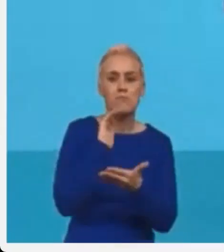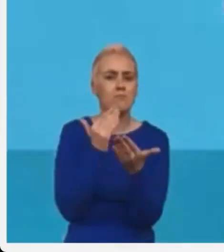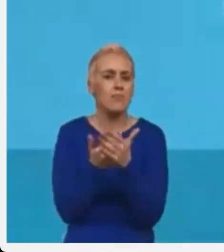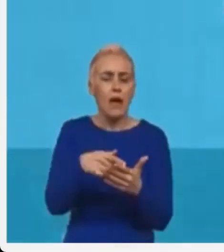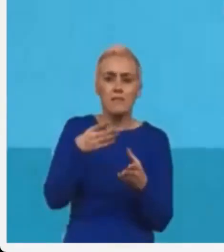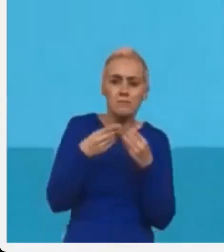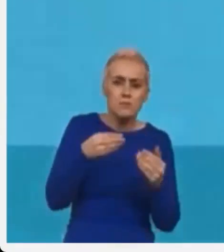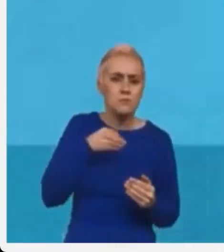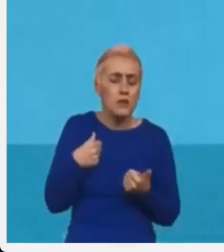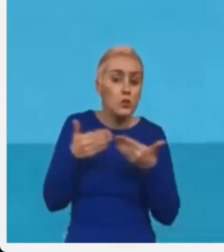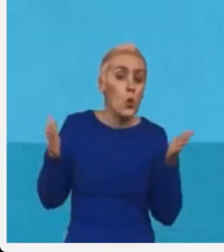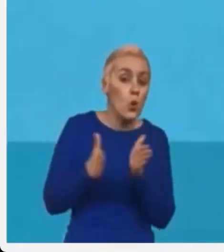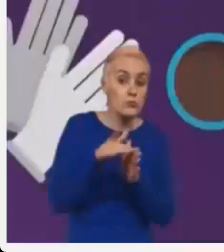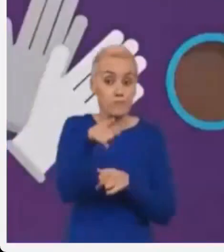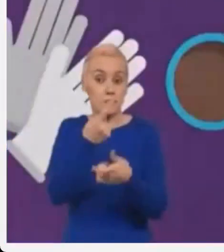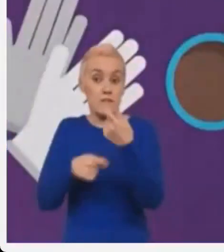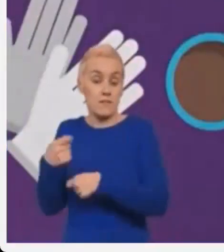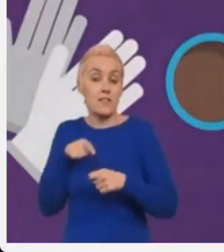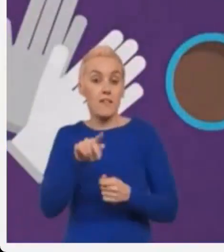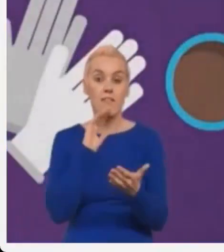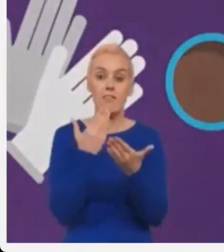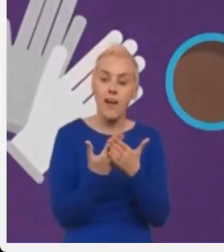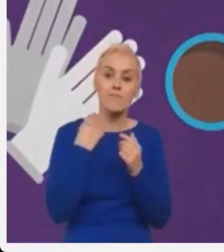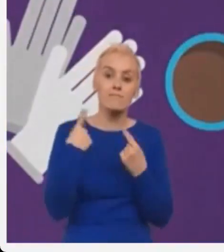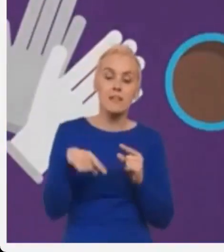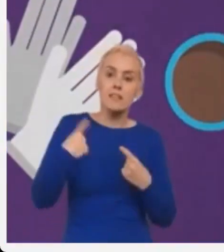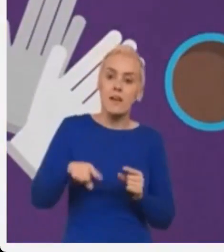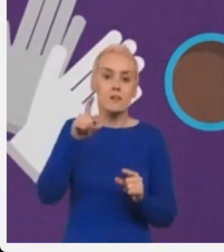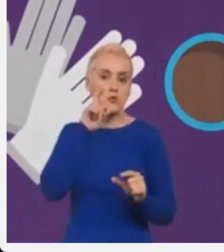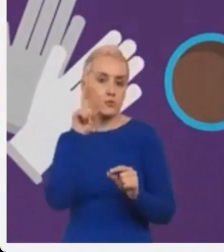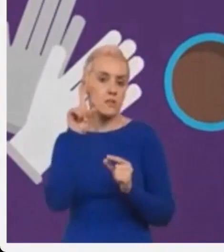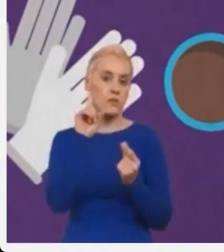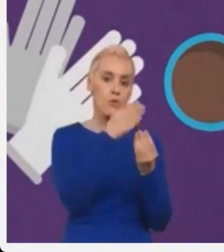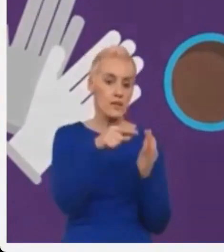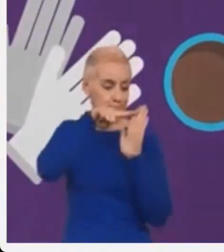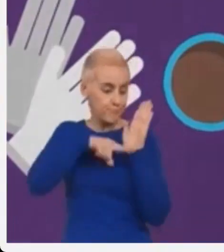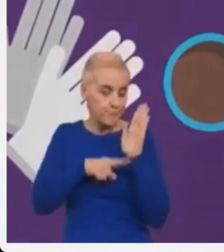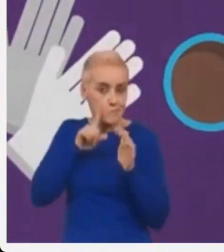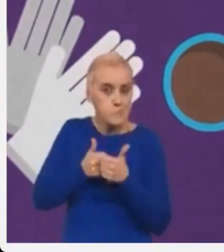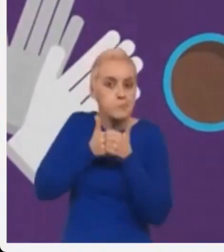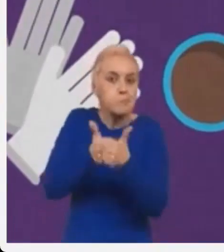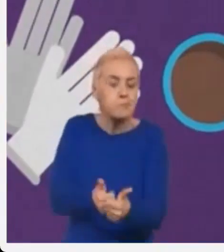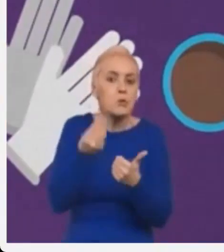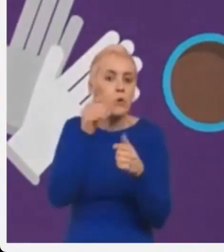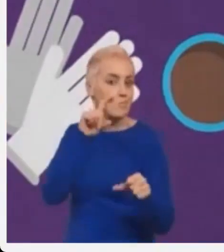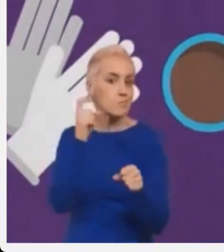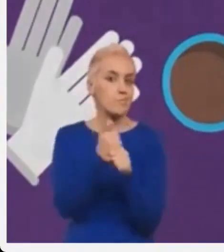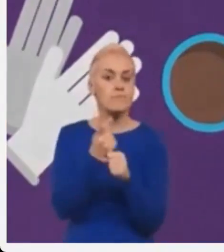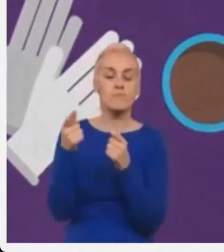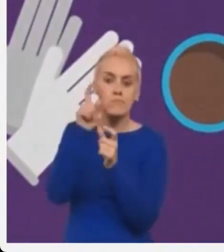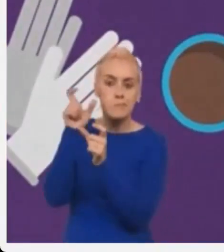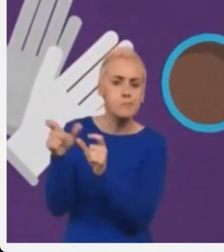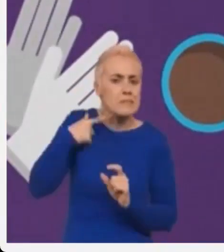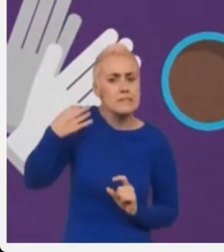os dispositivos presentes no mercado cumprem os requisitos comunitários de segurança e qualidade através de uma fiscalização